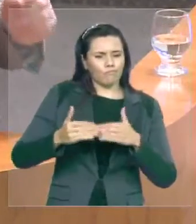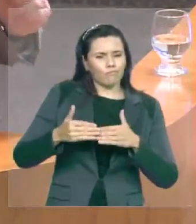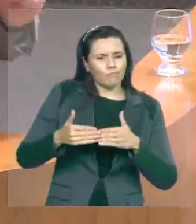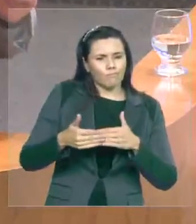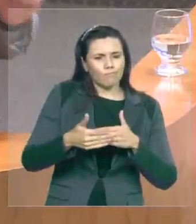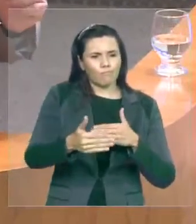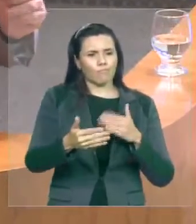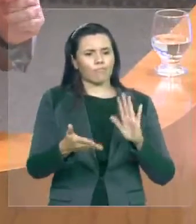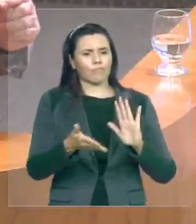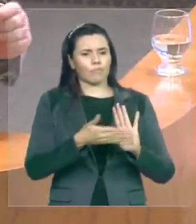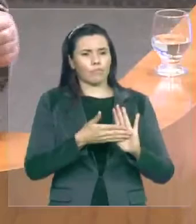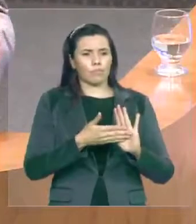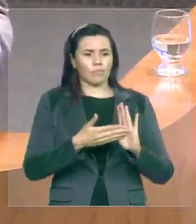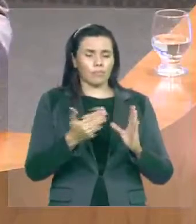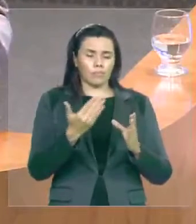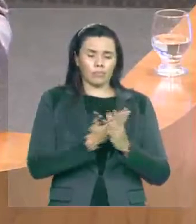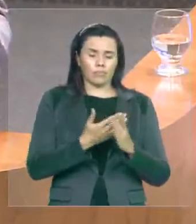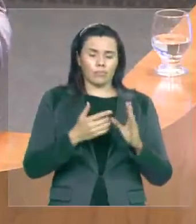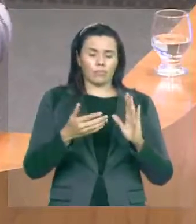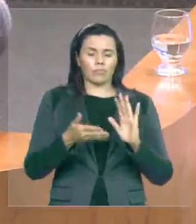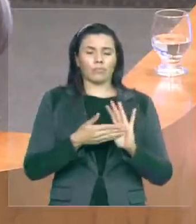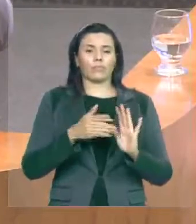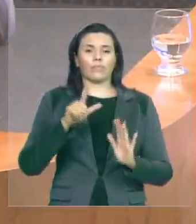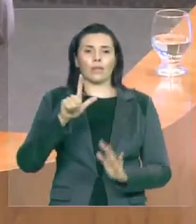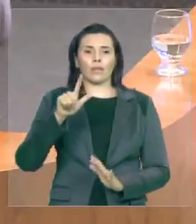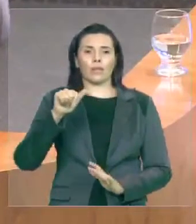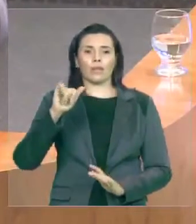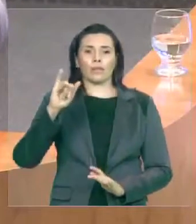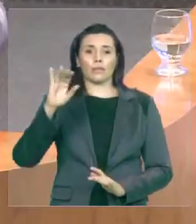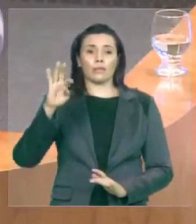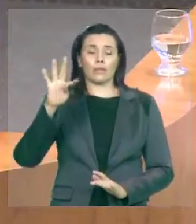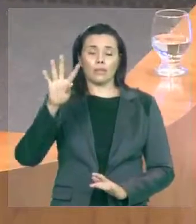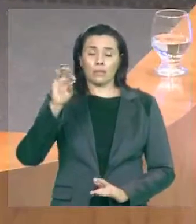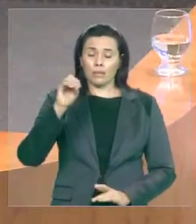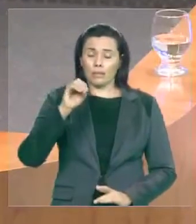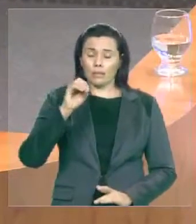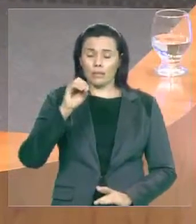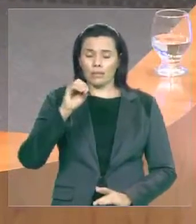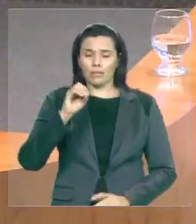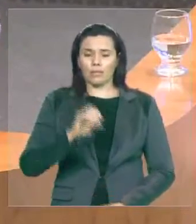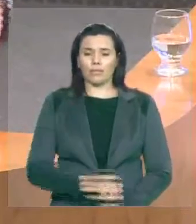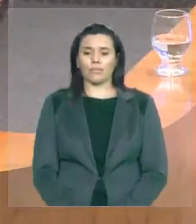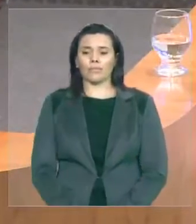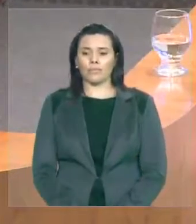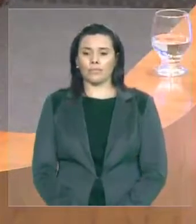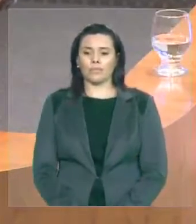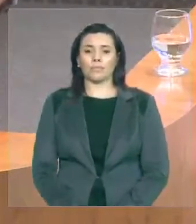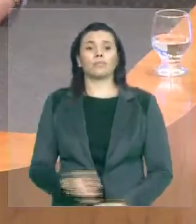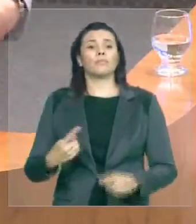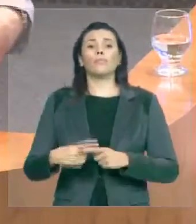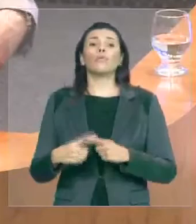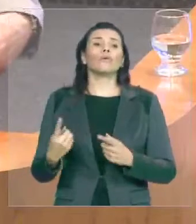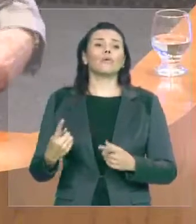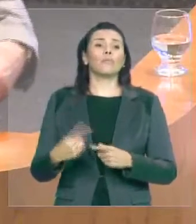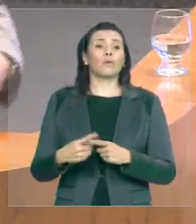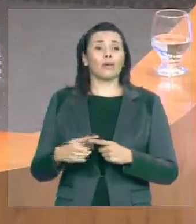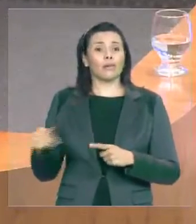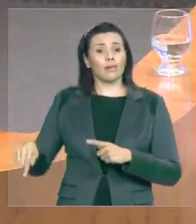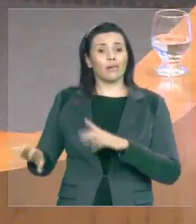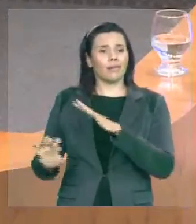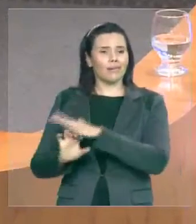se prepararam para se habilitar neste processo. E